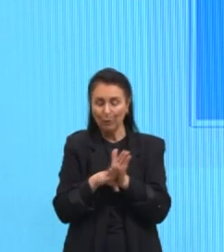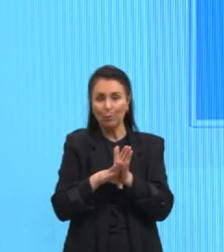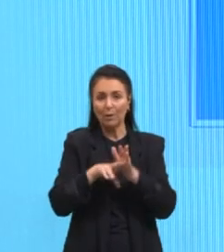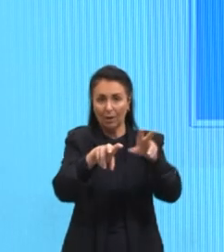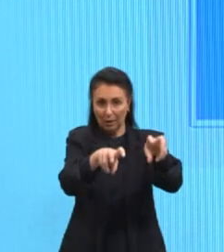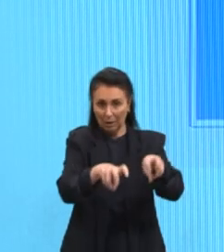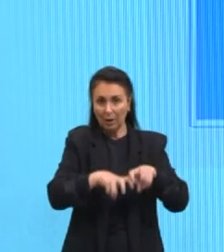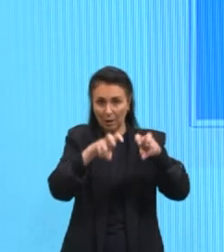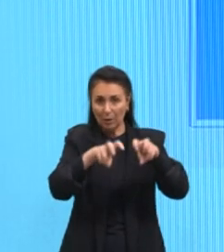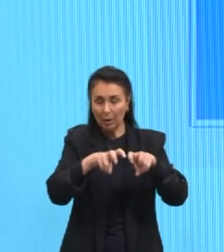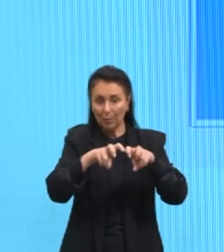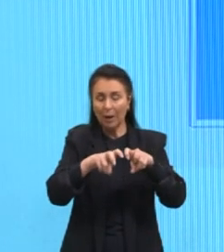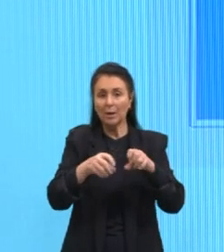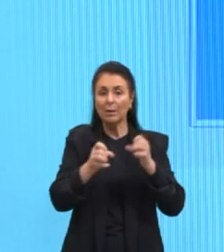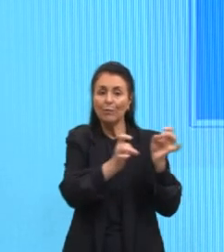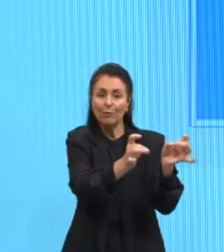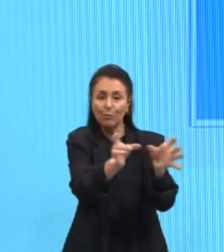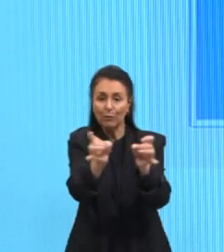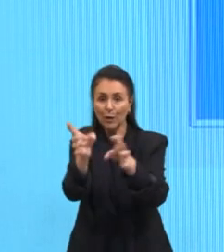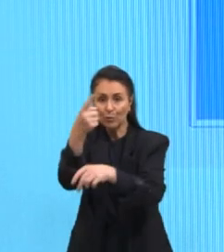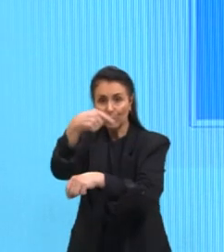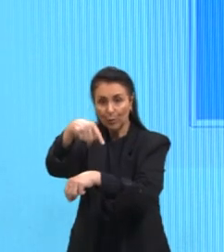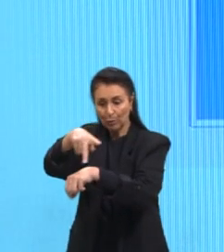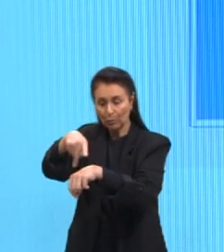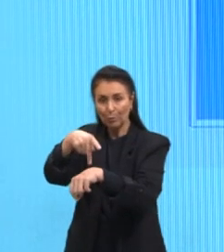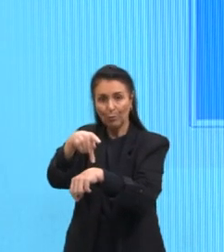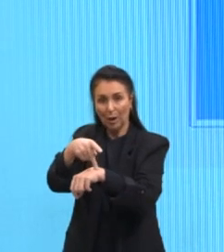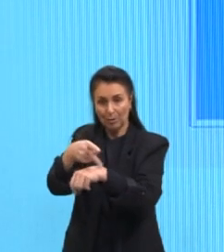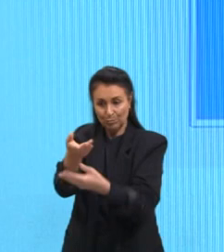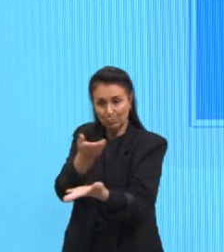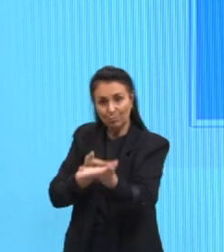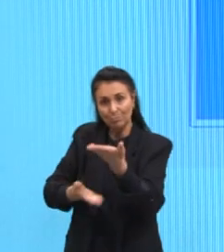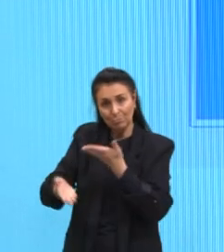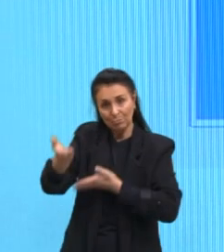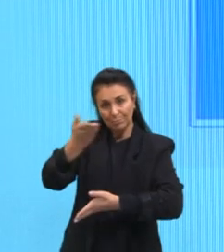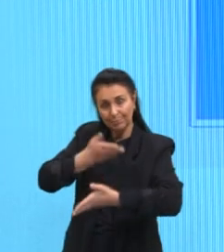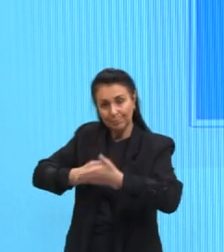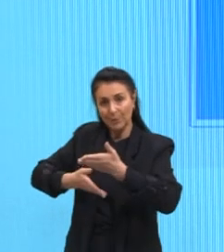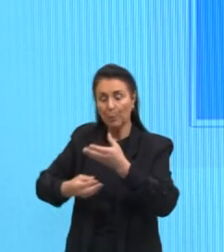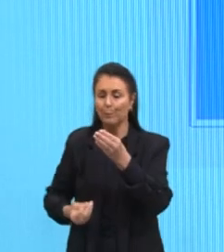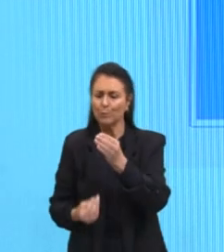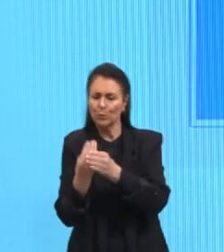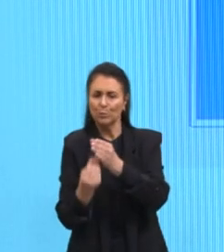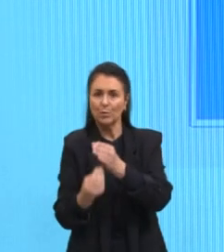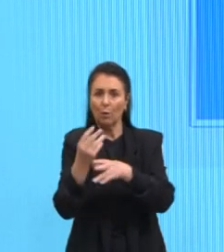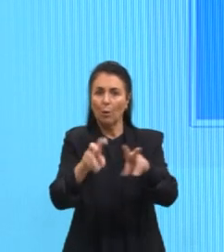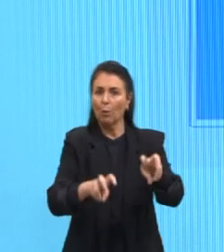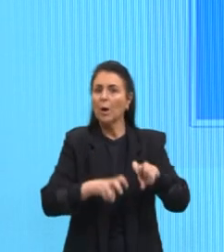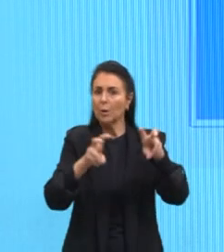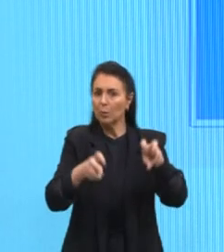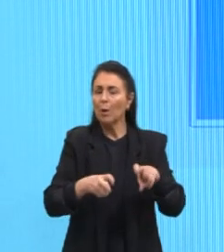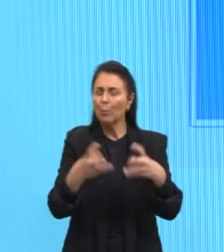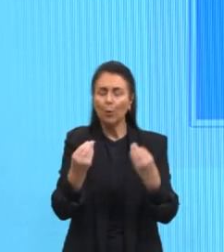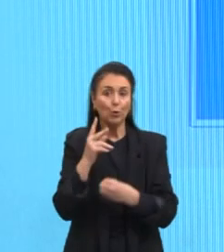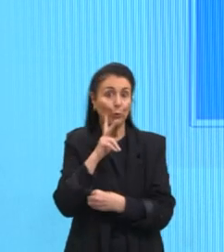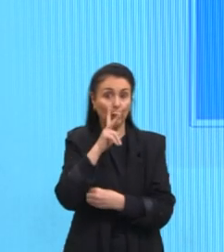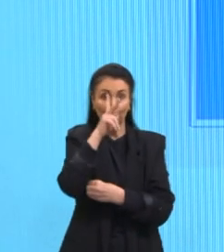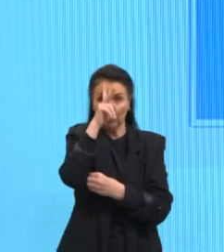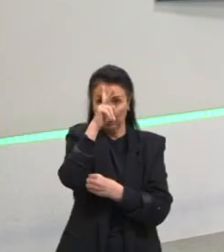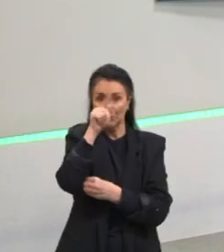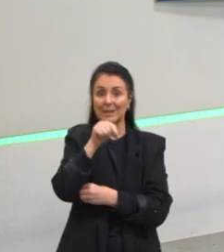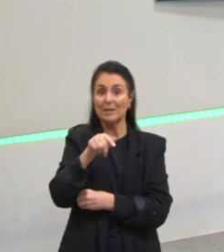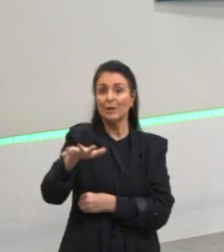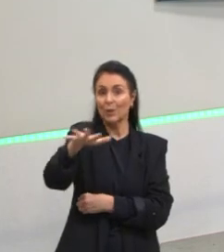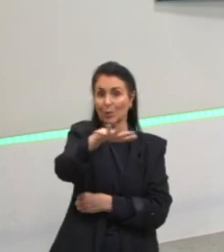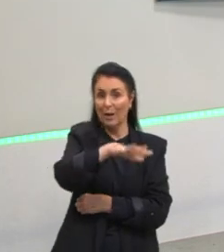voltado aí para o mercado externo produção agrícola bem pesada tá gurizada E aí eu mostro aqui para